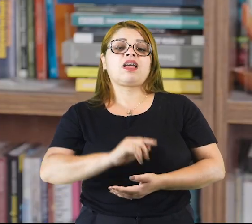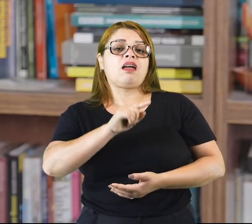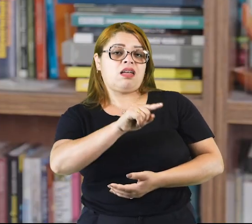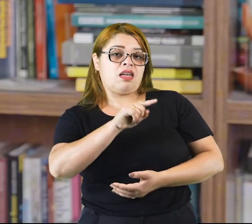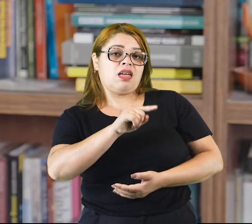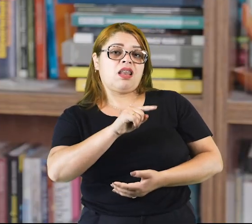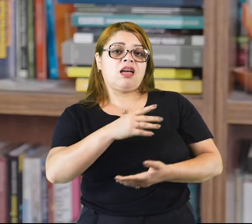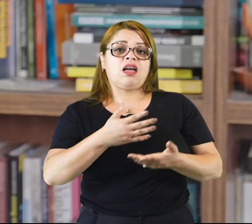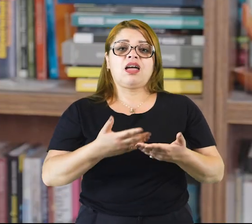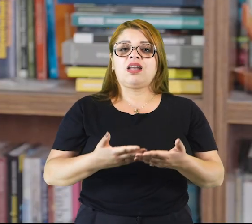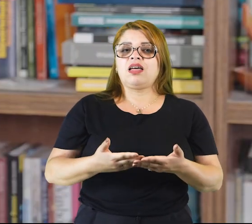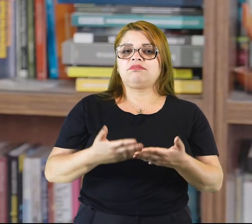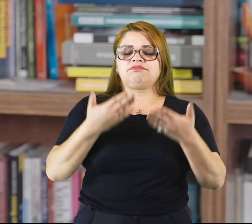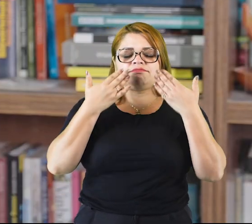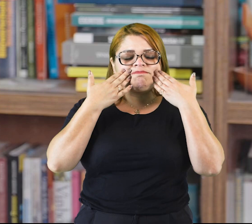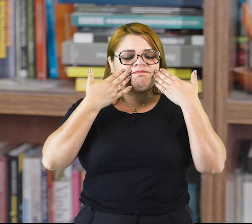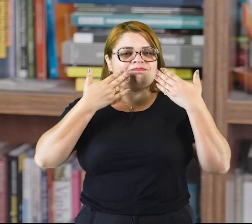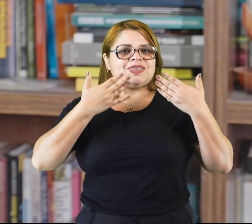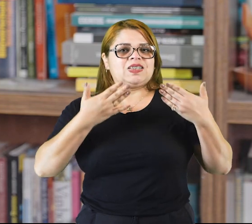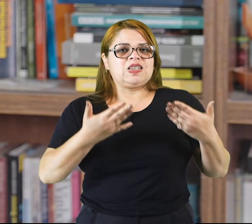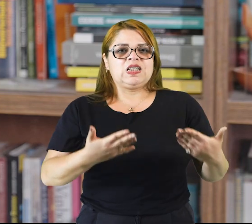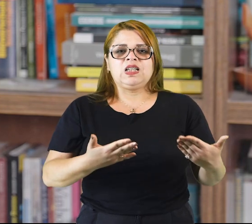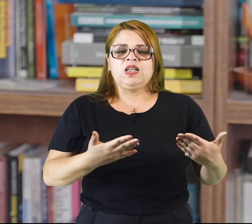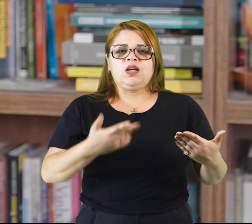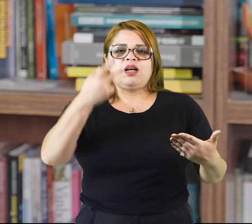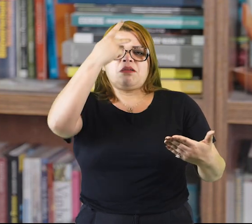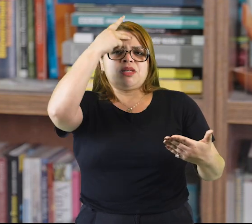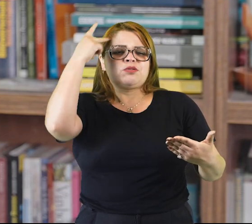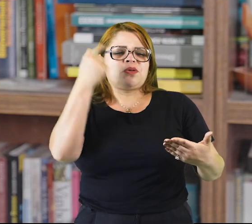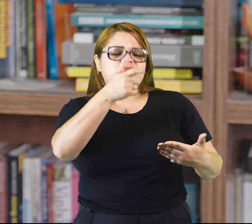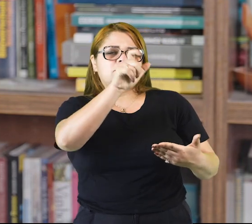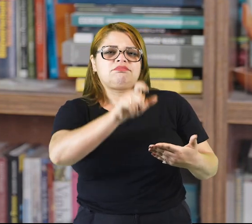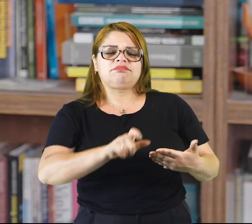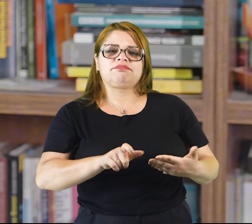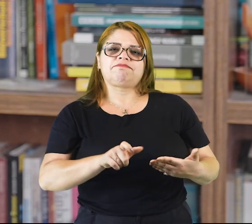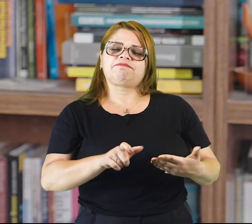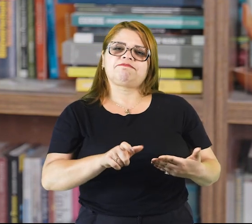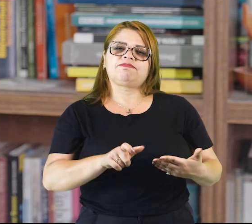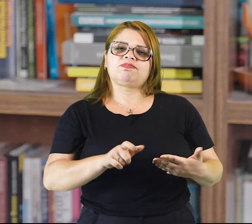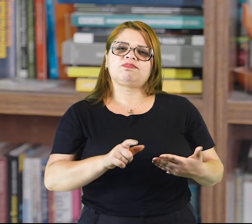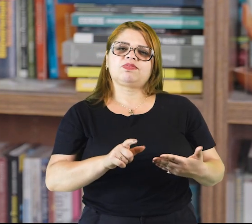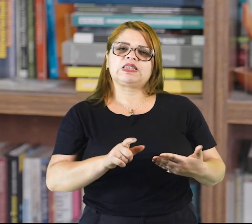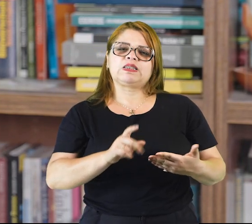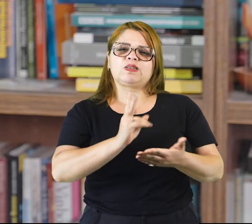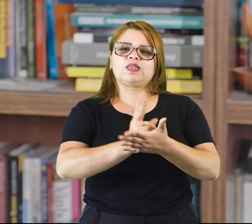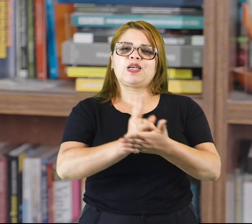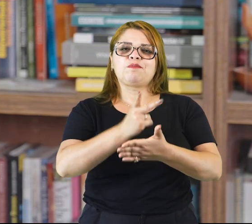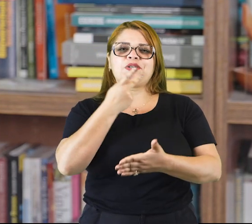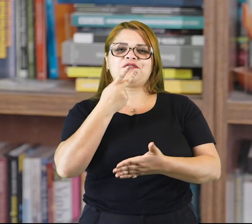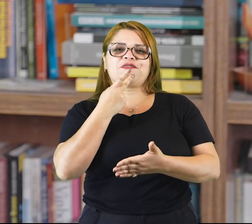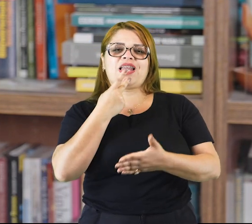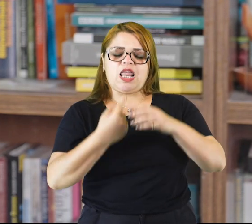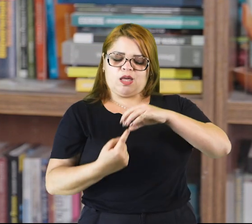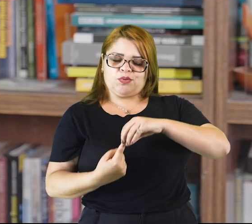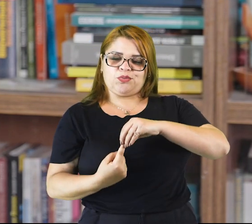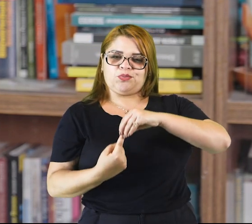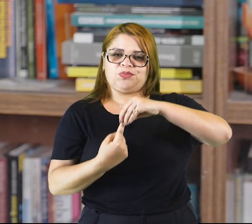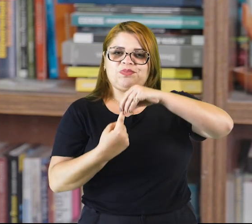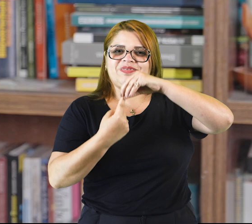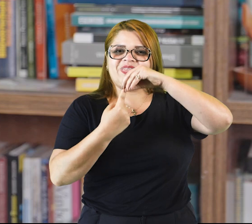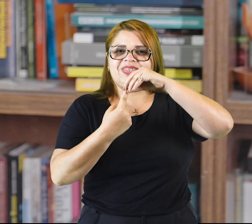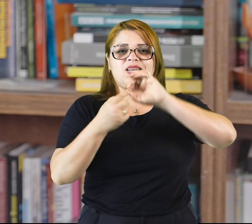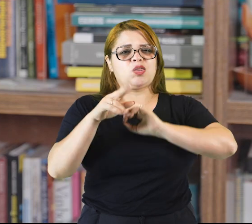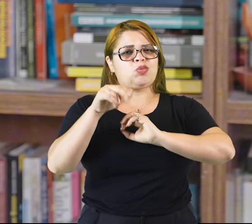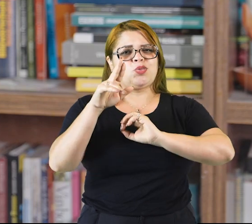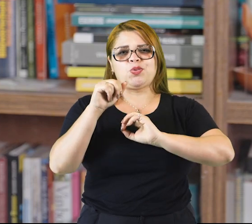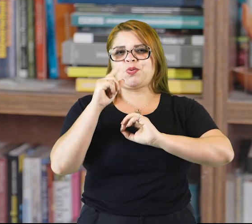Ela é muito surpreendente, ela é uma pessoa assim, eu digo para ela que ela é única, que